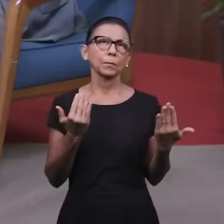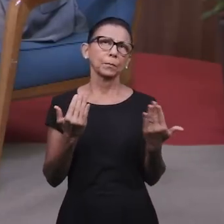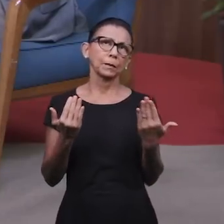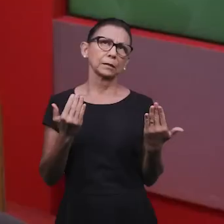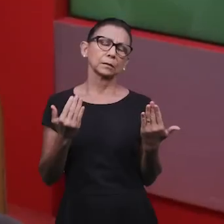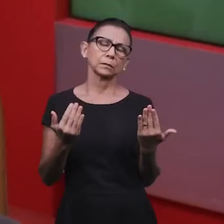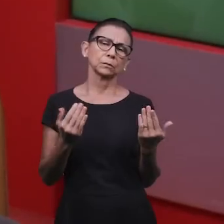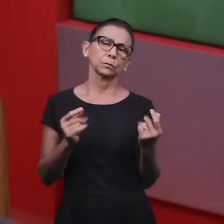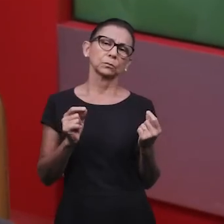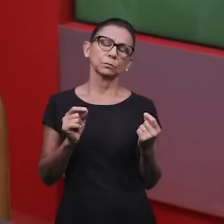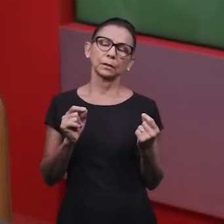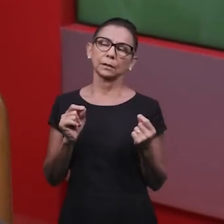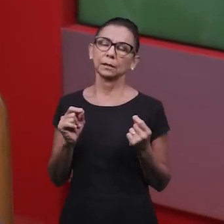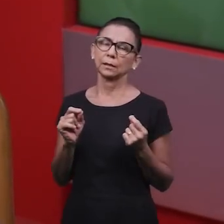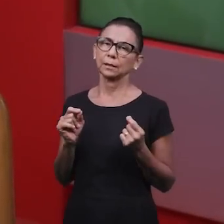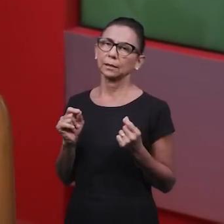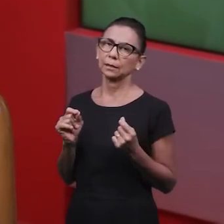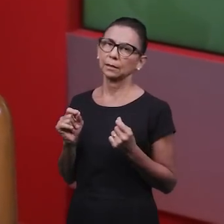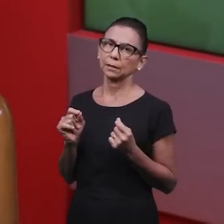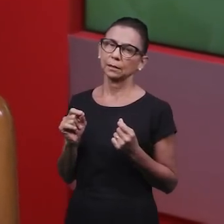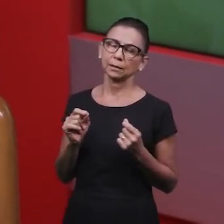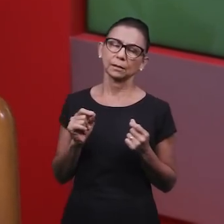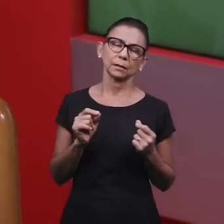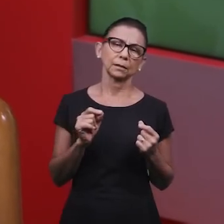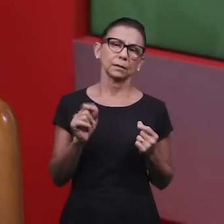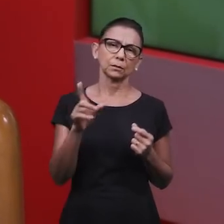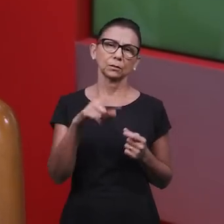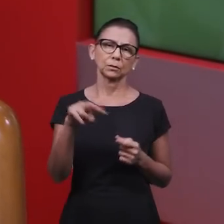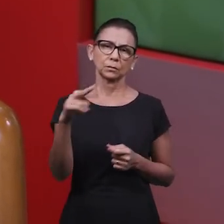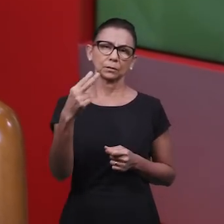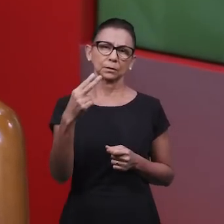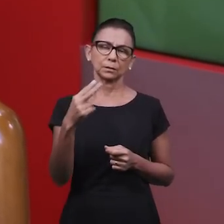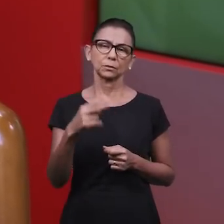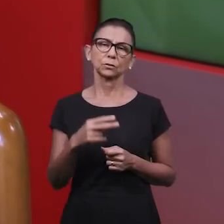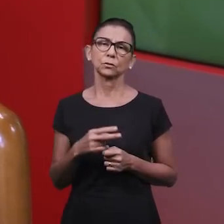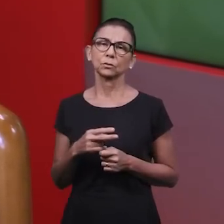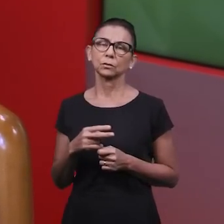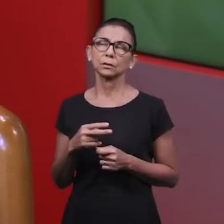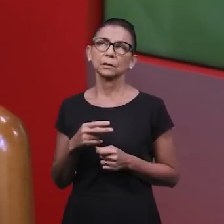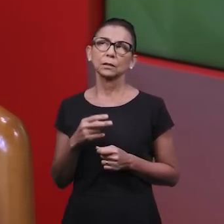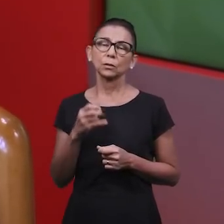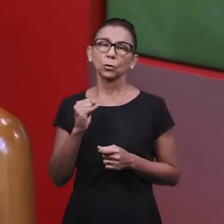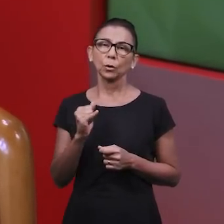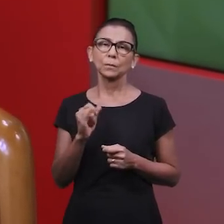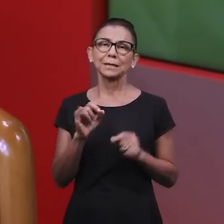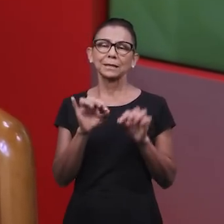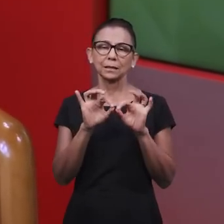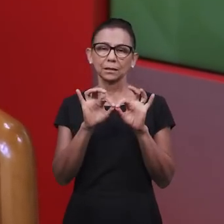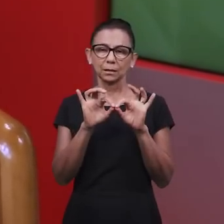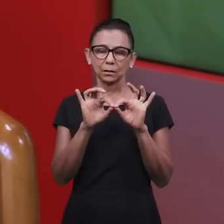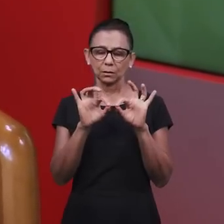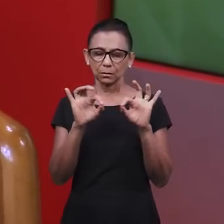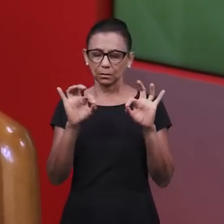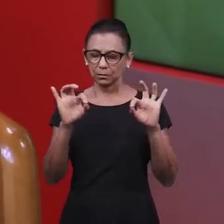né, Josias e aqueles que nos ouvem e assistem, é como se fosse um fio